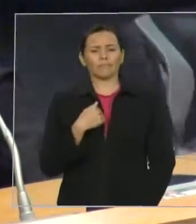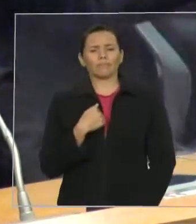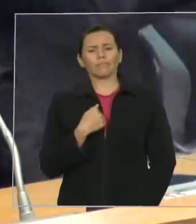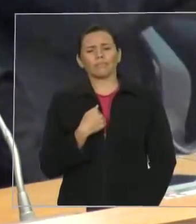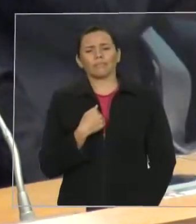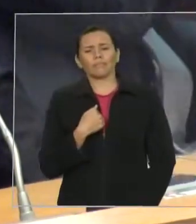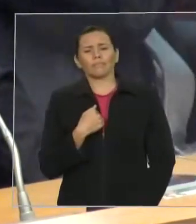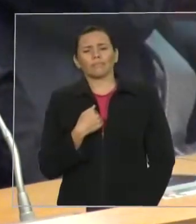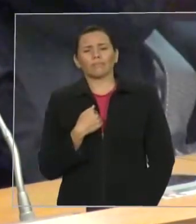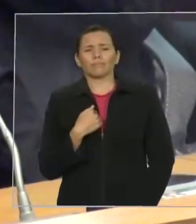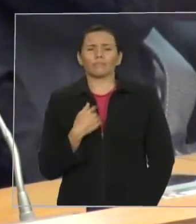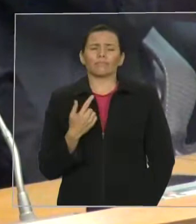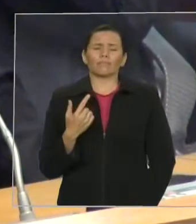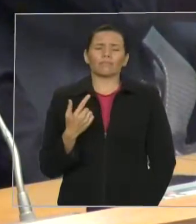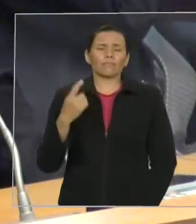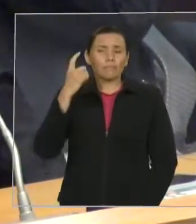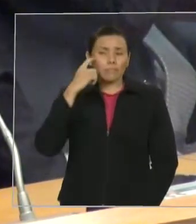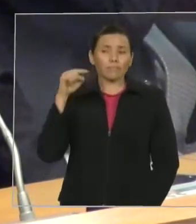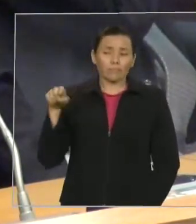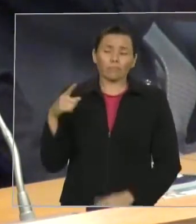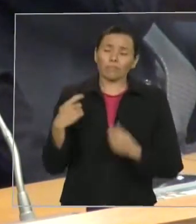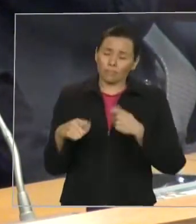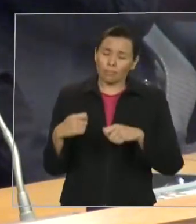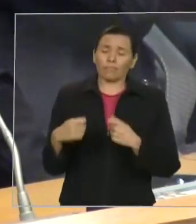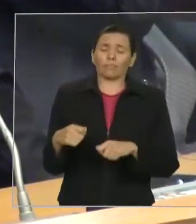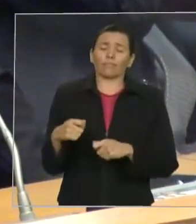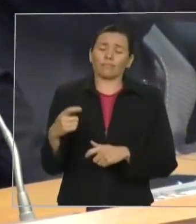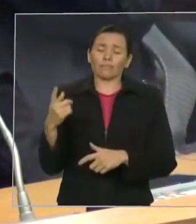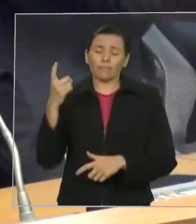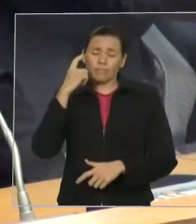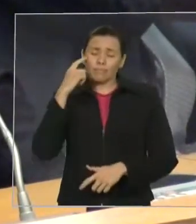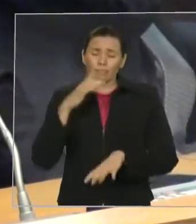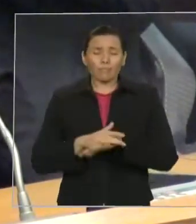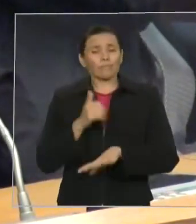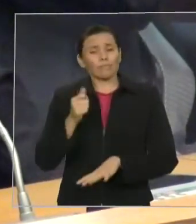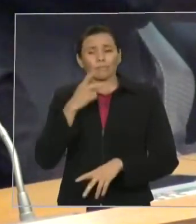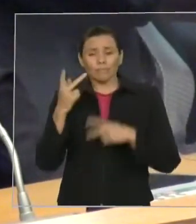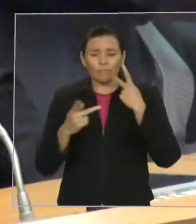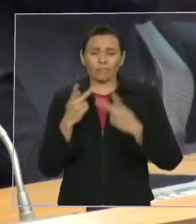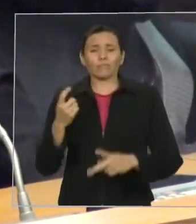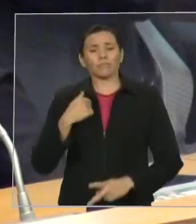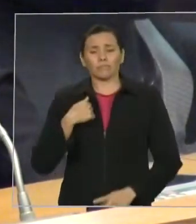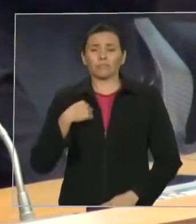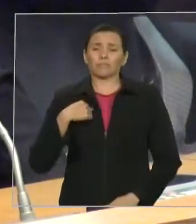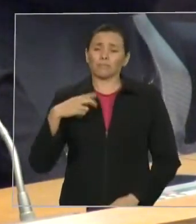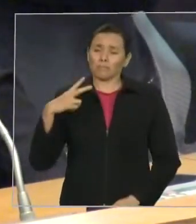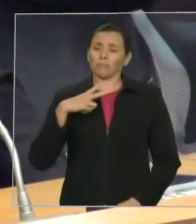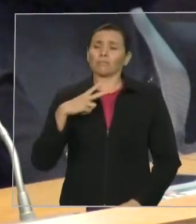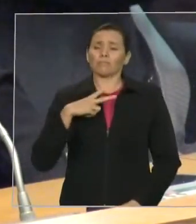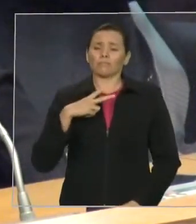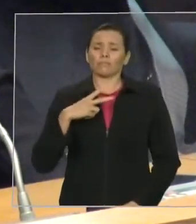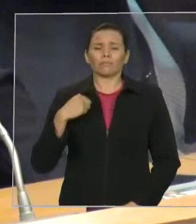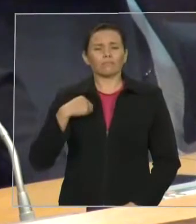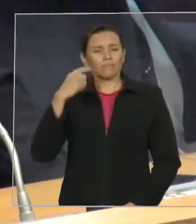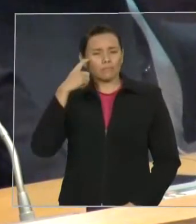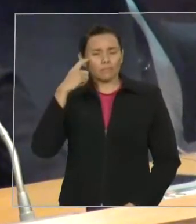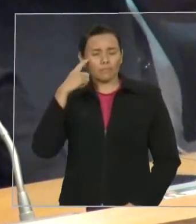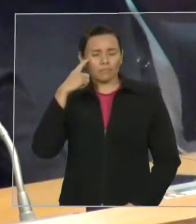uma meia-verdade. Né? Eu queria colocar aqui que, particularmente, acho que o cargo de